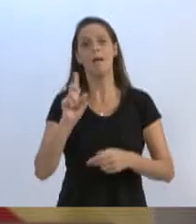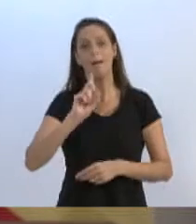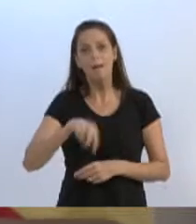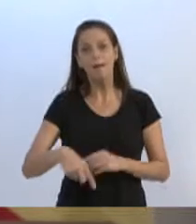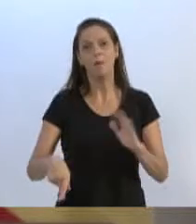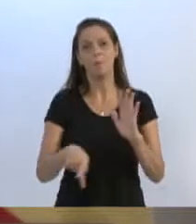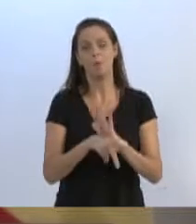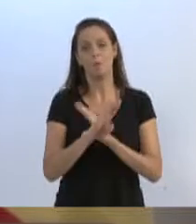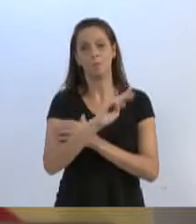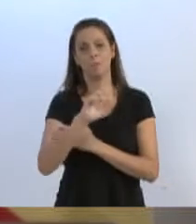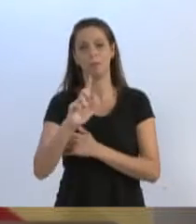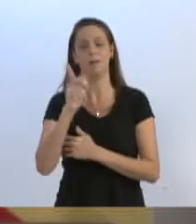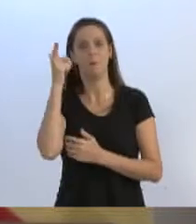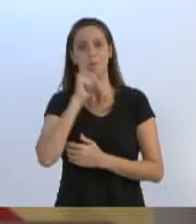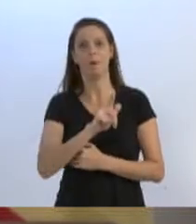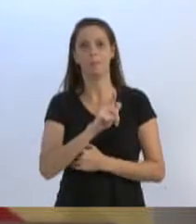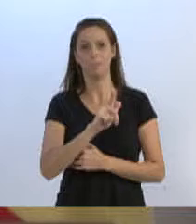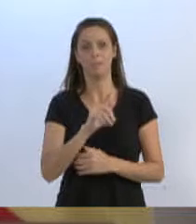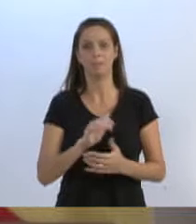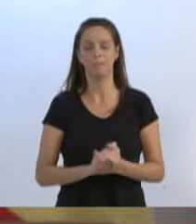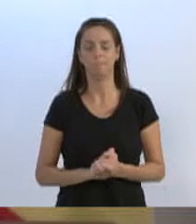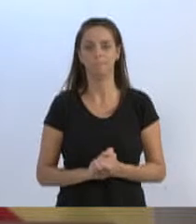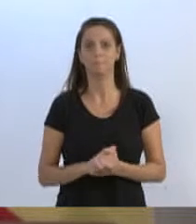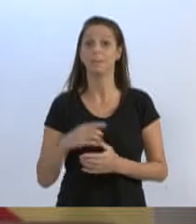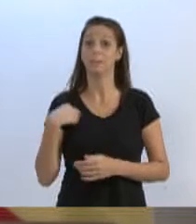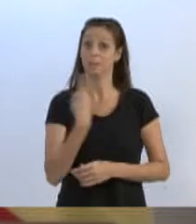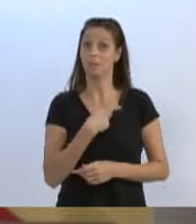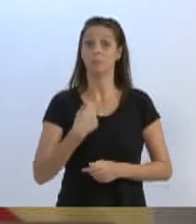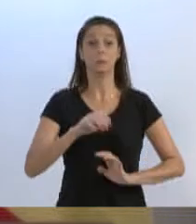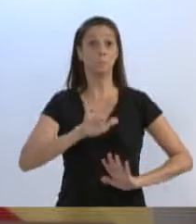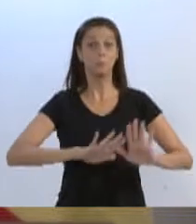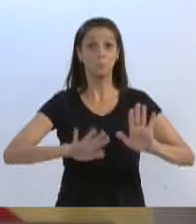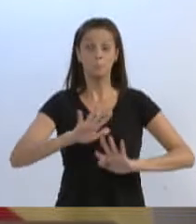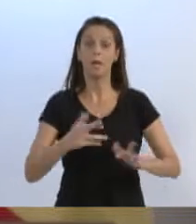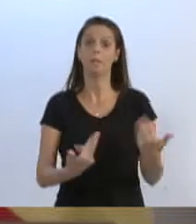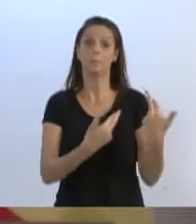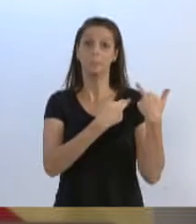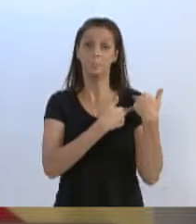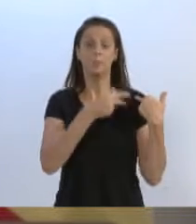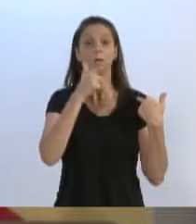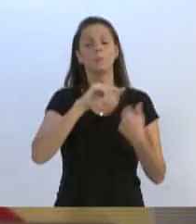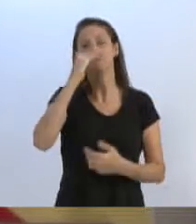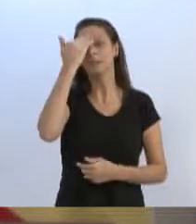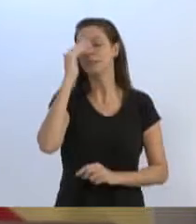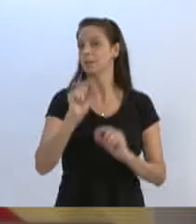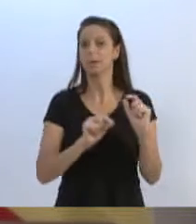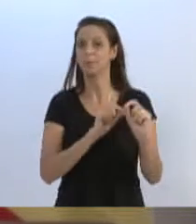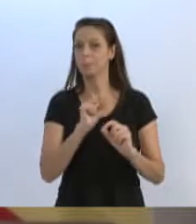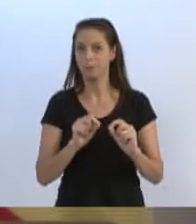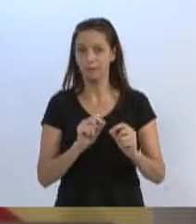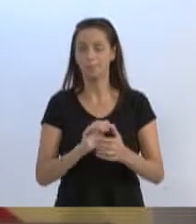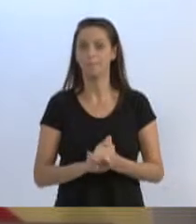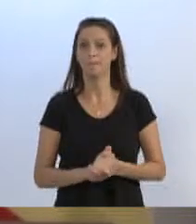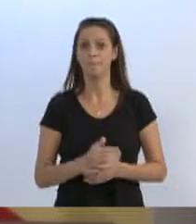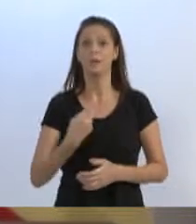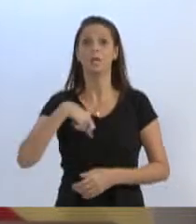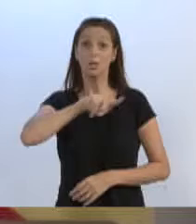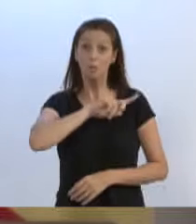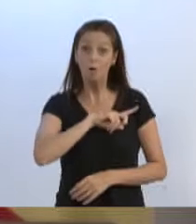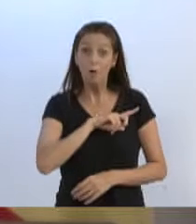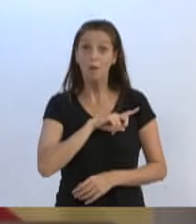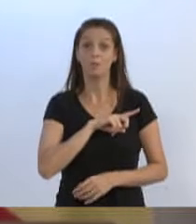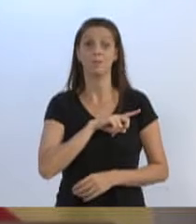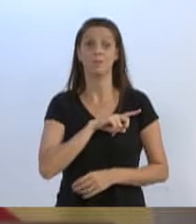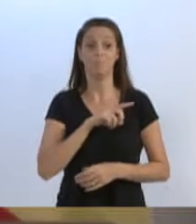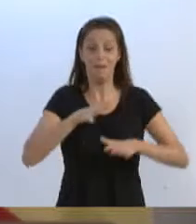cidade. E eu sempre digo que nós temos que ter aqui um cuidado e uma responsabilidade de entendermos que nós somos provisórios